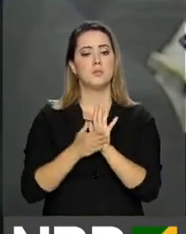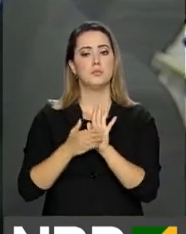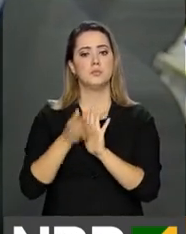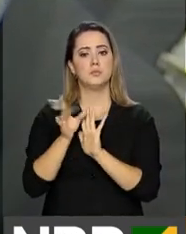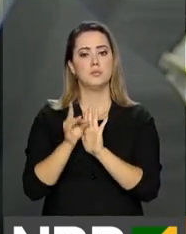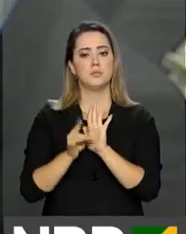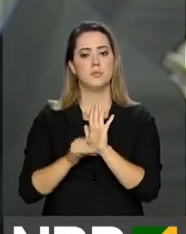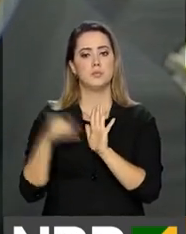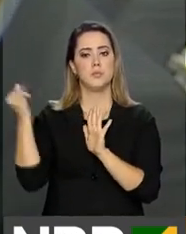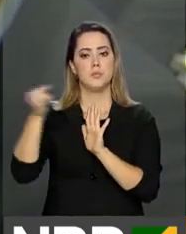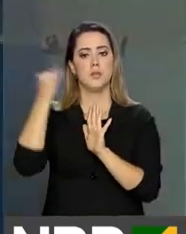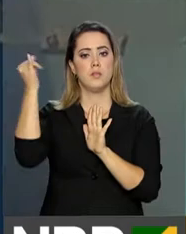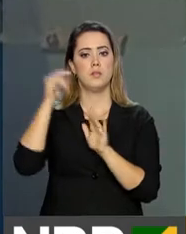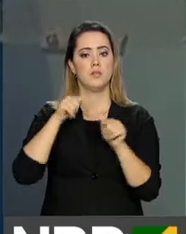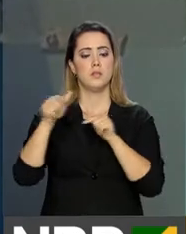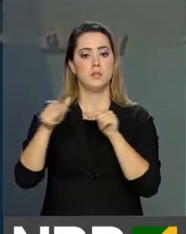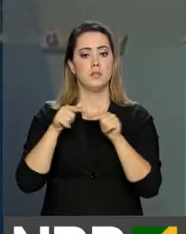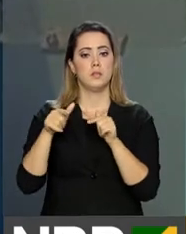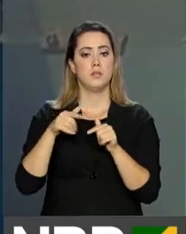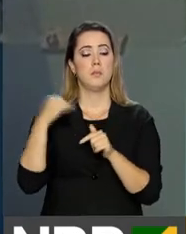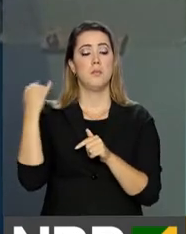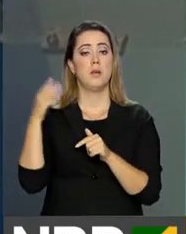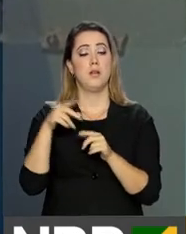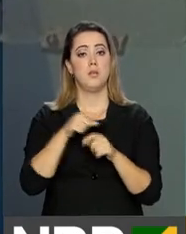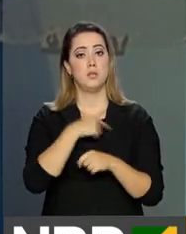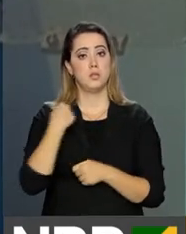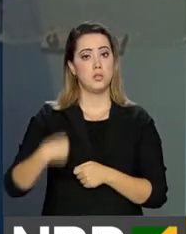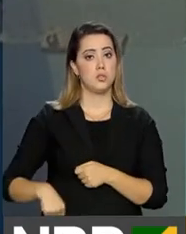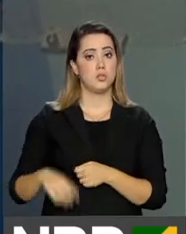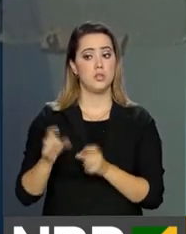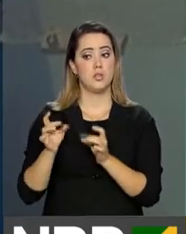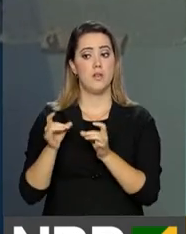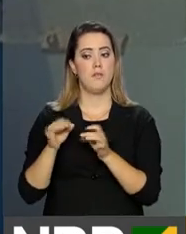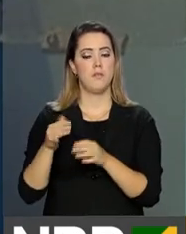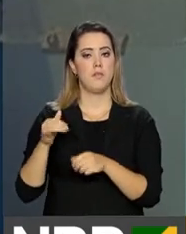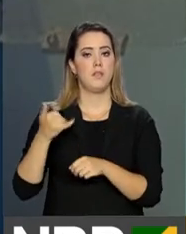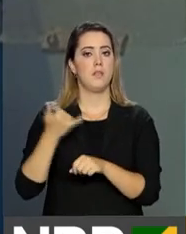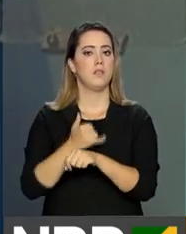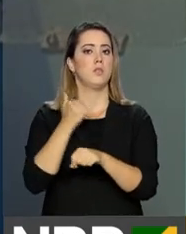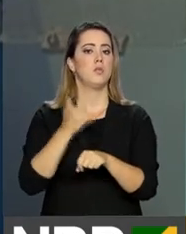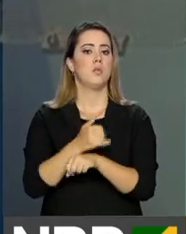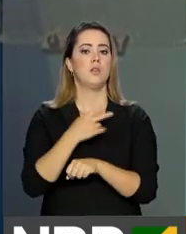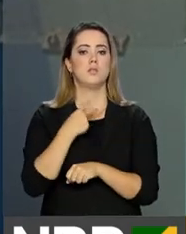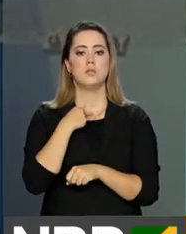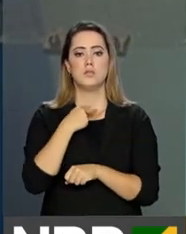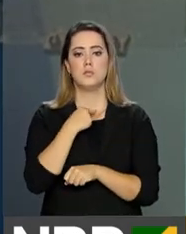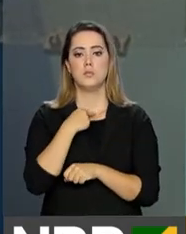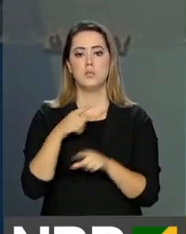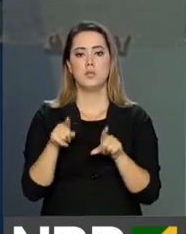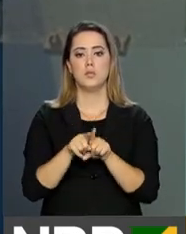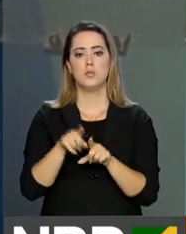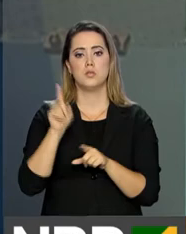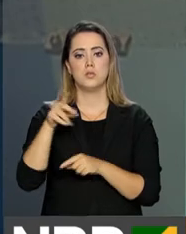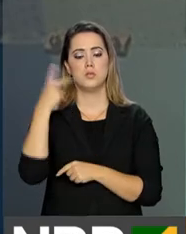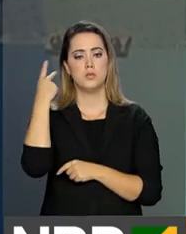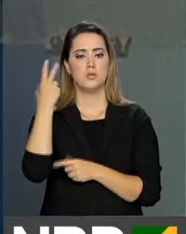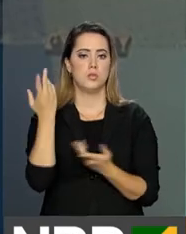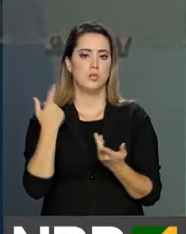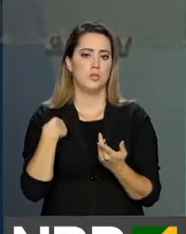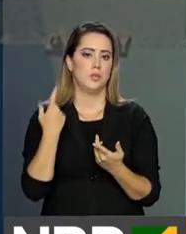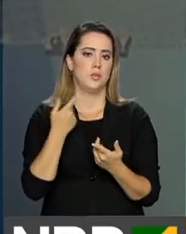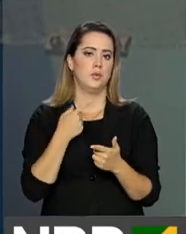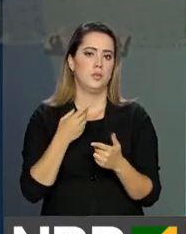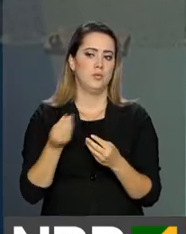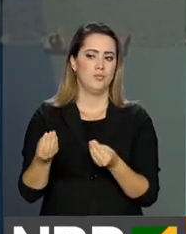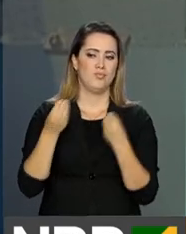que a ação internacional da China na venda do aço não pode, naturalmente, nos prejudicar.